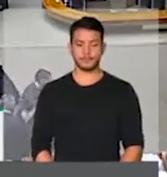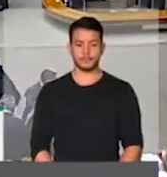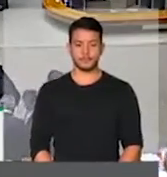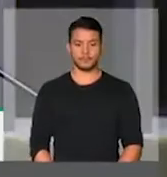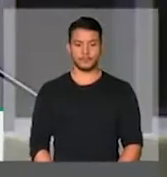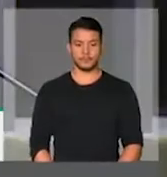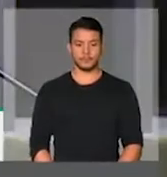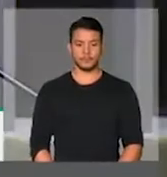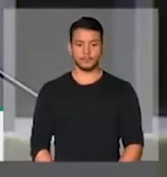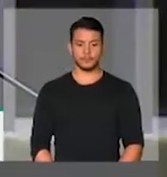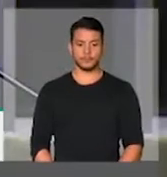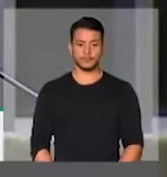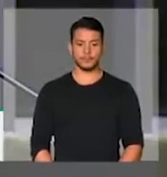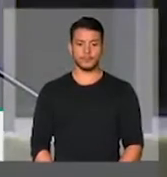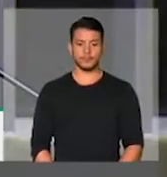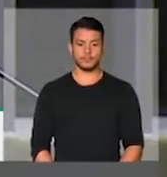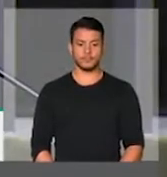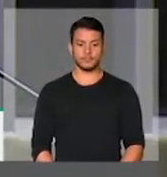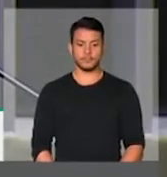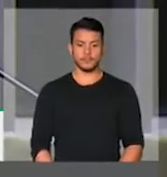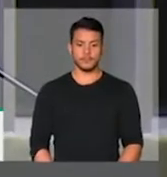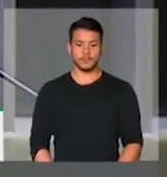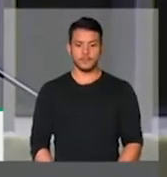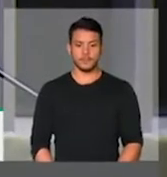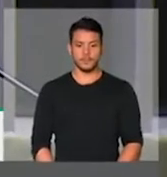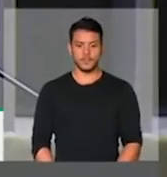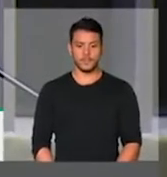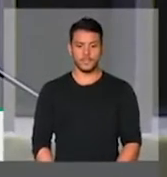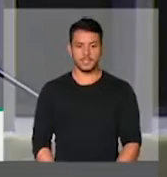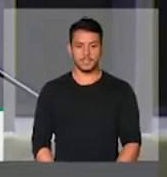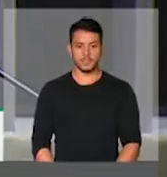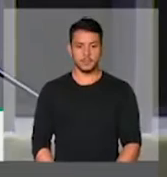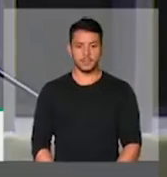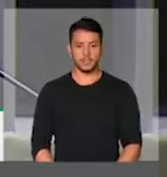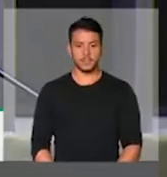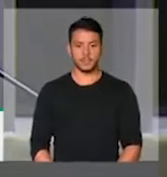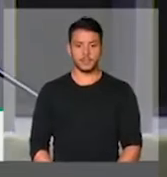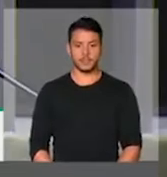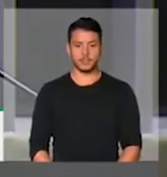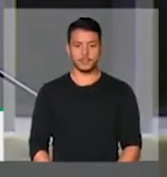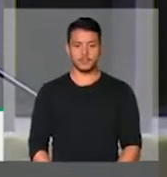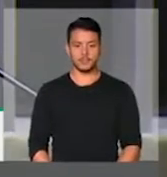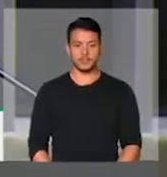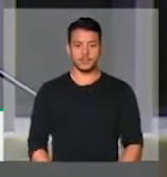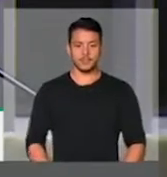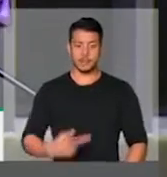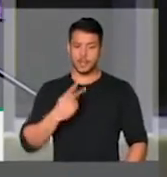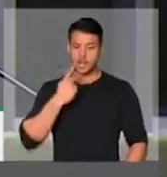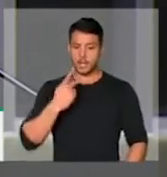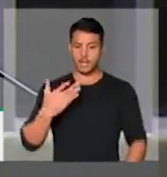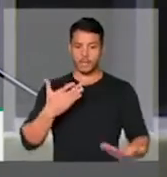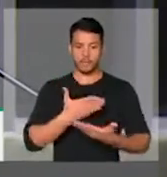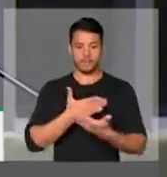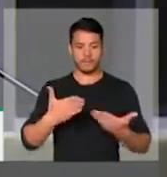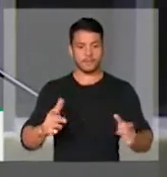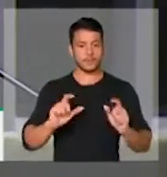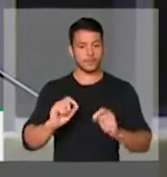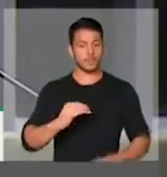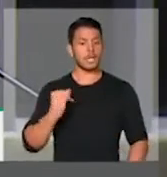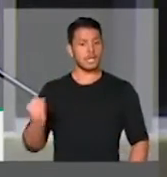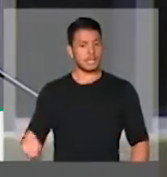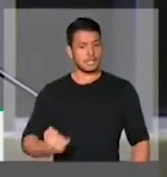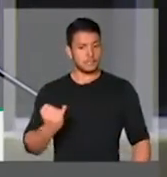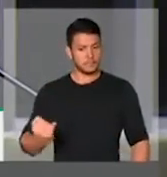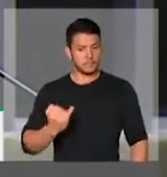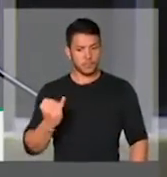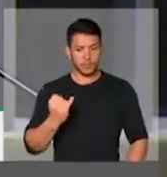presidente, pela liderança do PCdoB, dizer aos colegas desse parlamento que da importância de um projeto